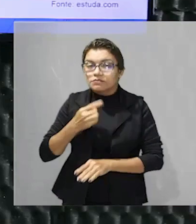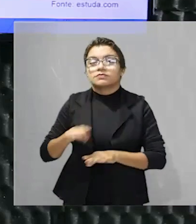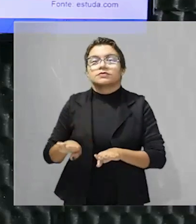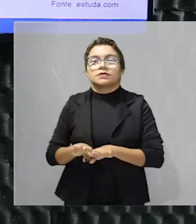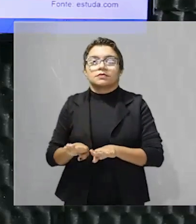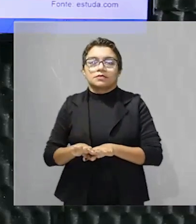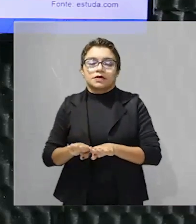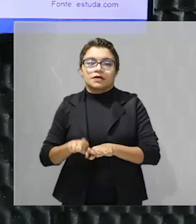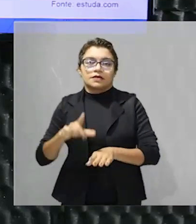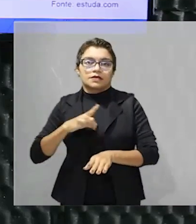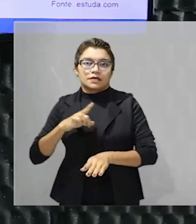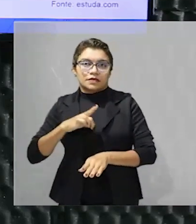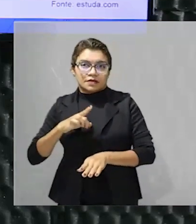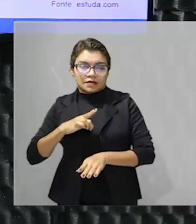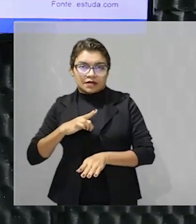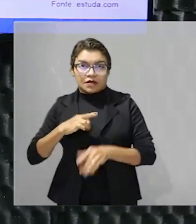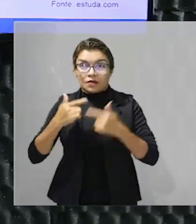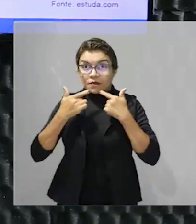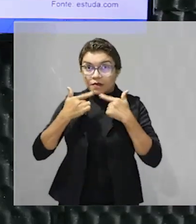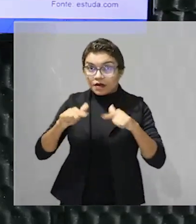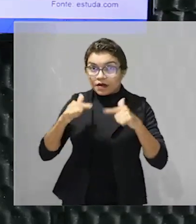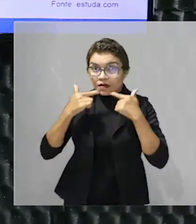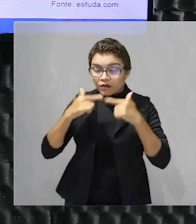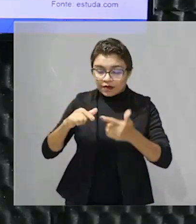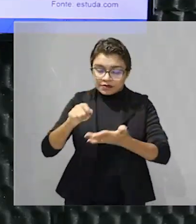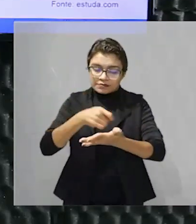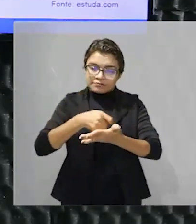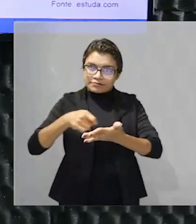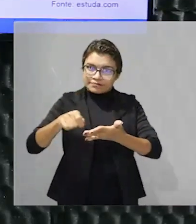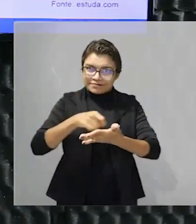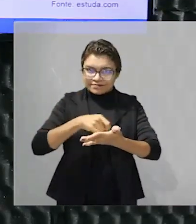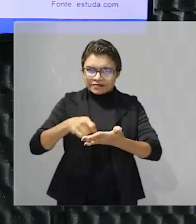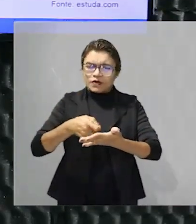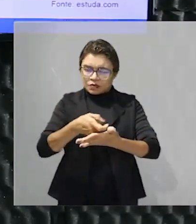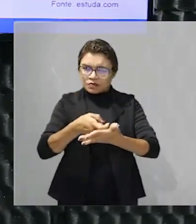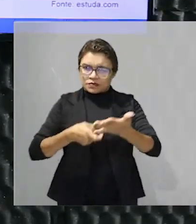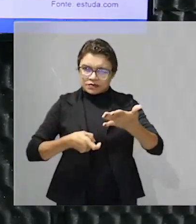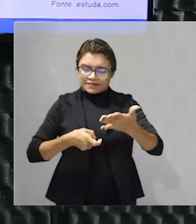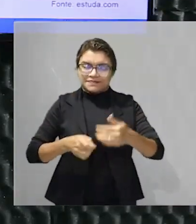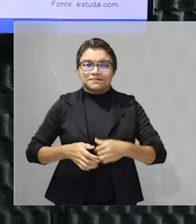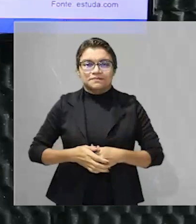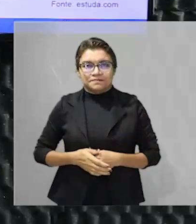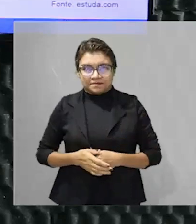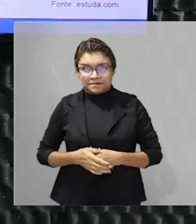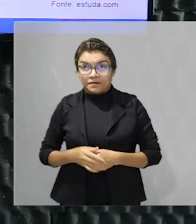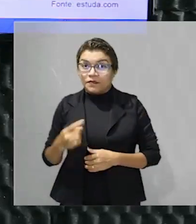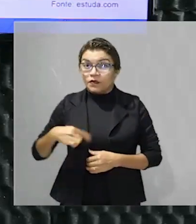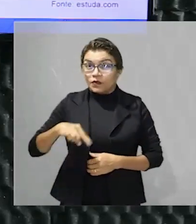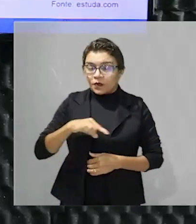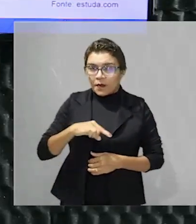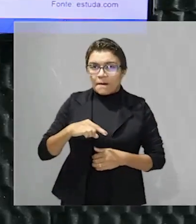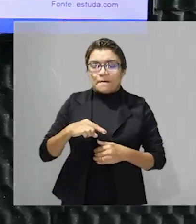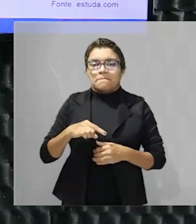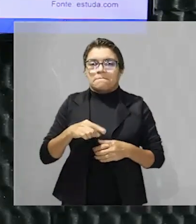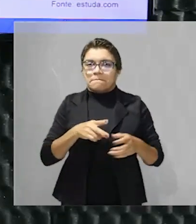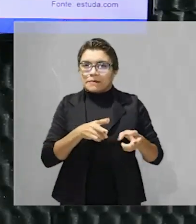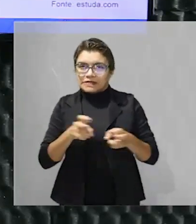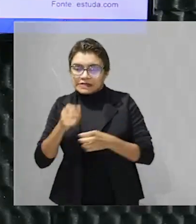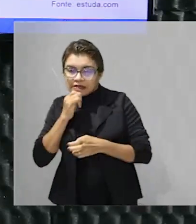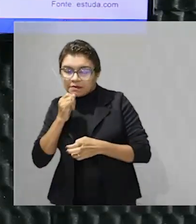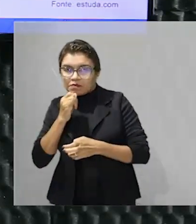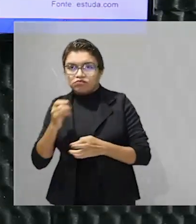também vêm acompanhados de uma linguagem escrita, de um texto, tá bom? Então, nós vamos ter essa associação